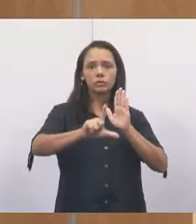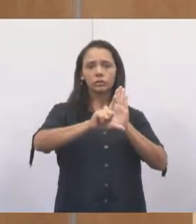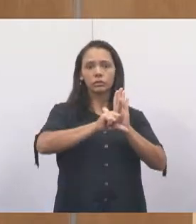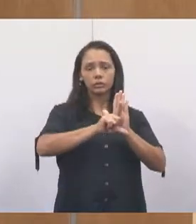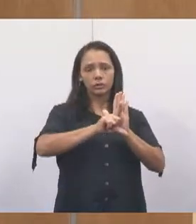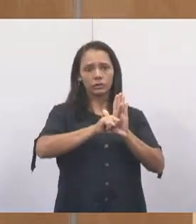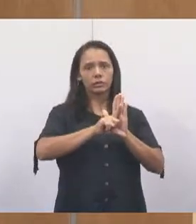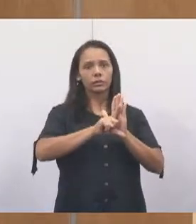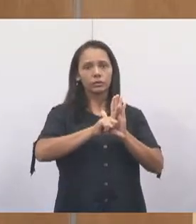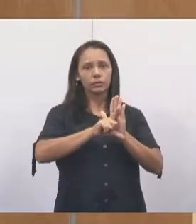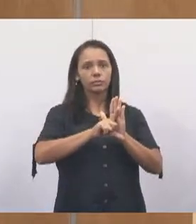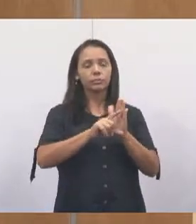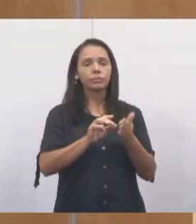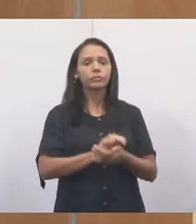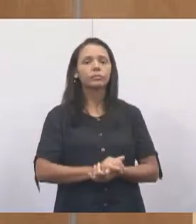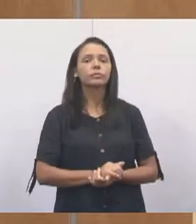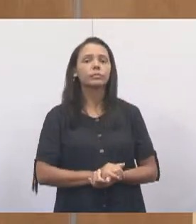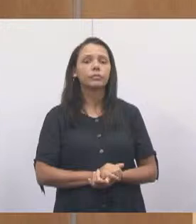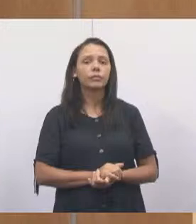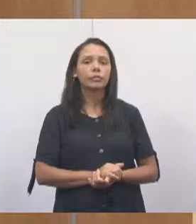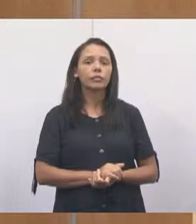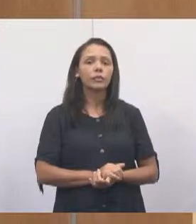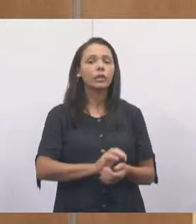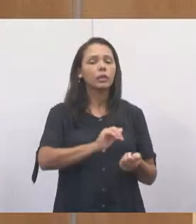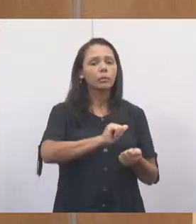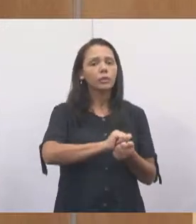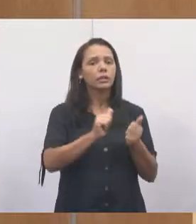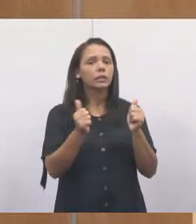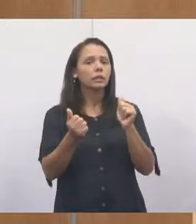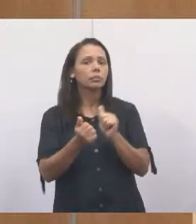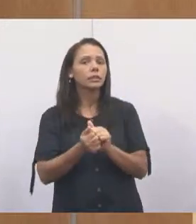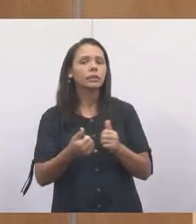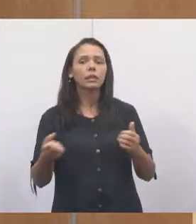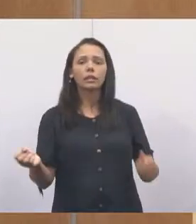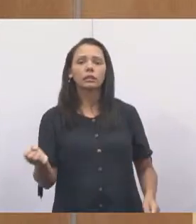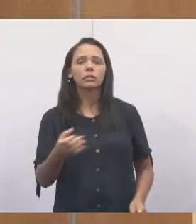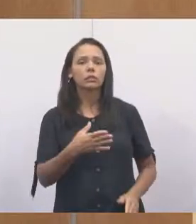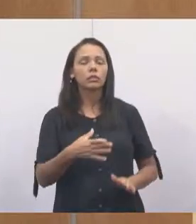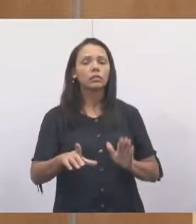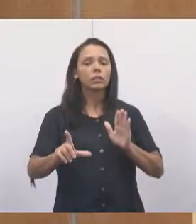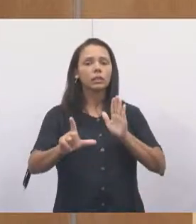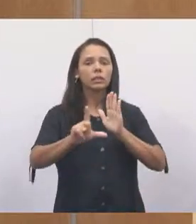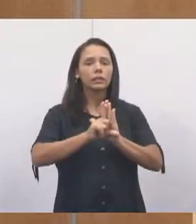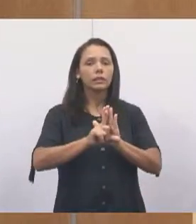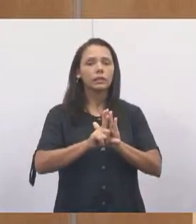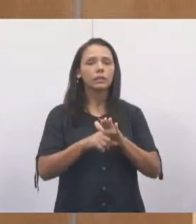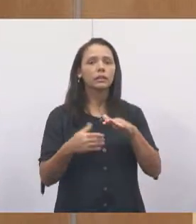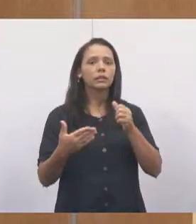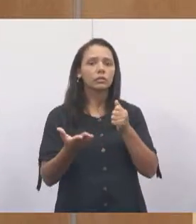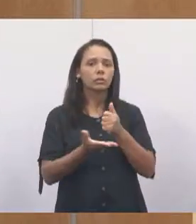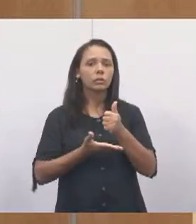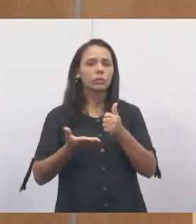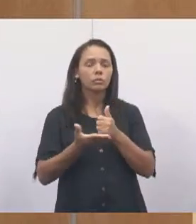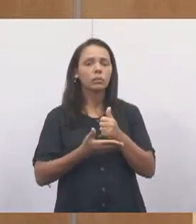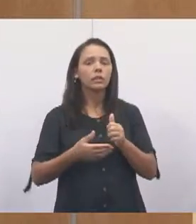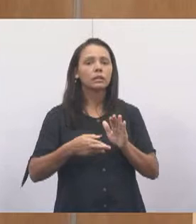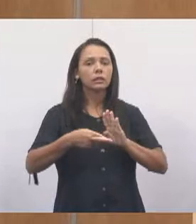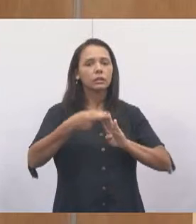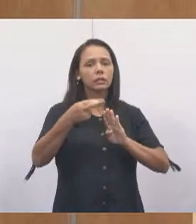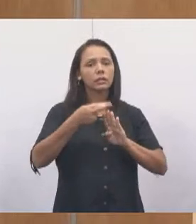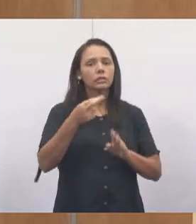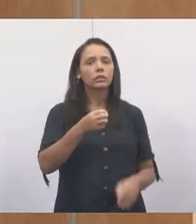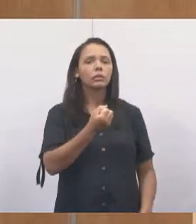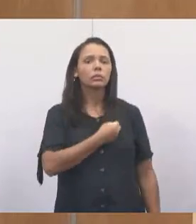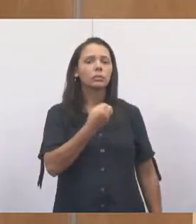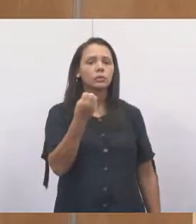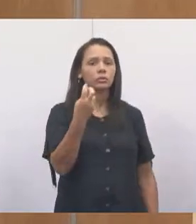para atualizar a nossa atual legislação com base na resolução número